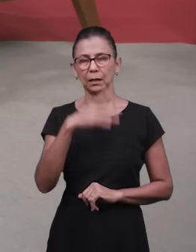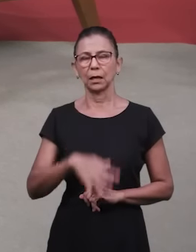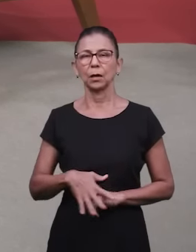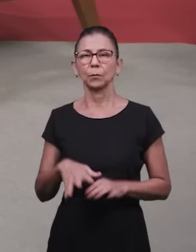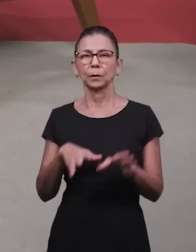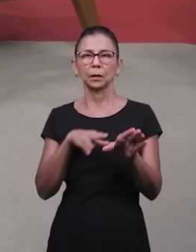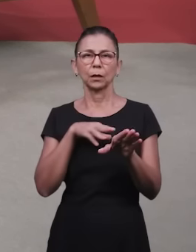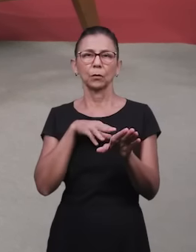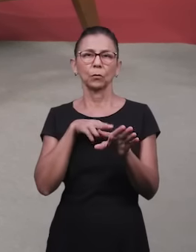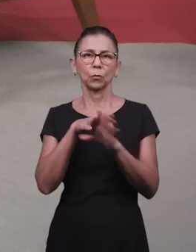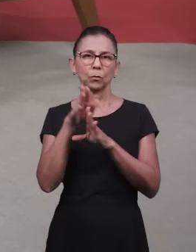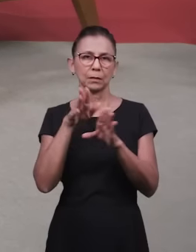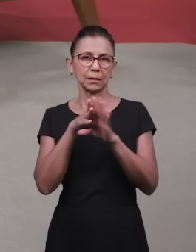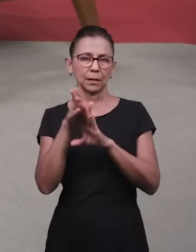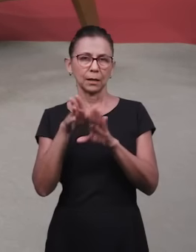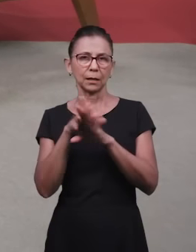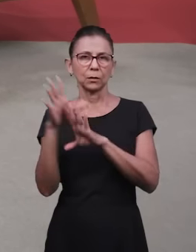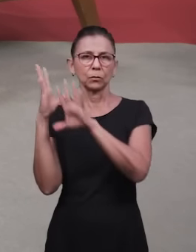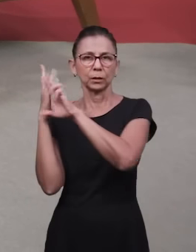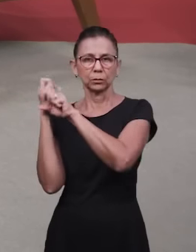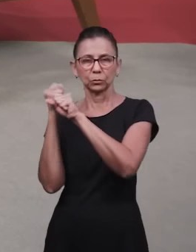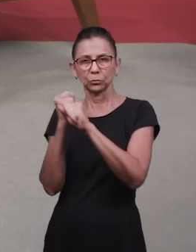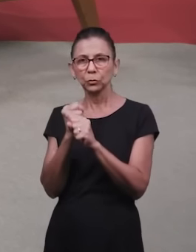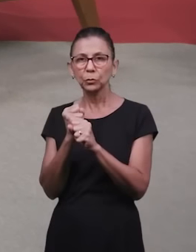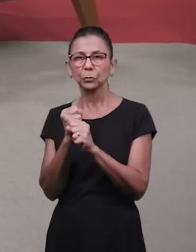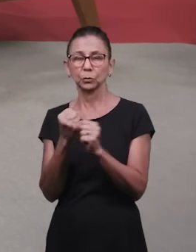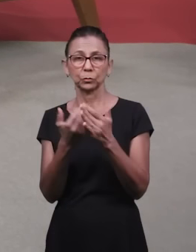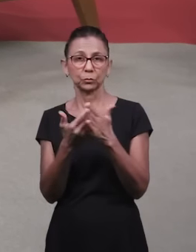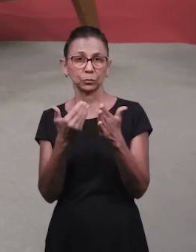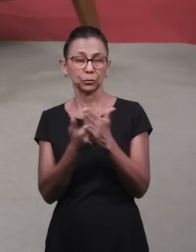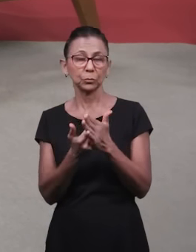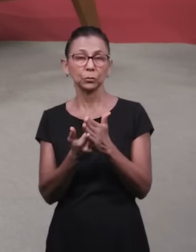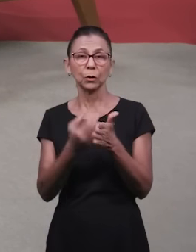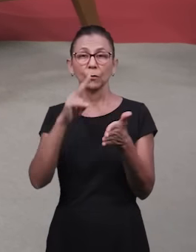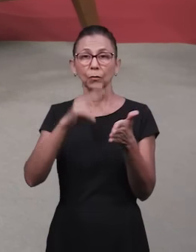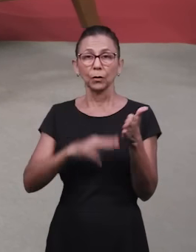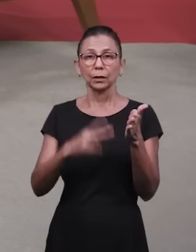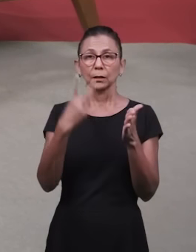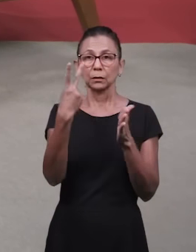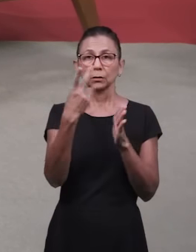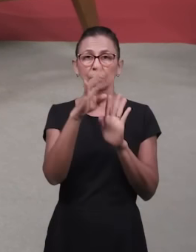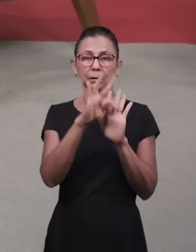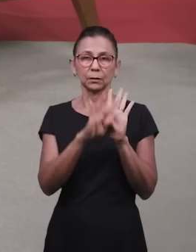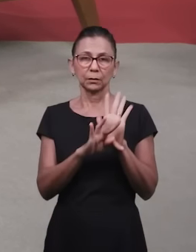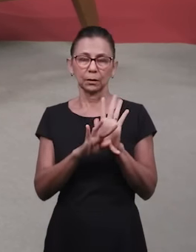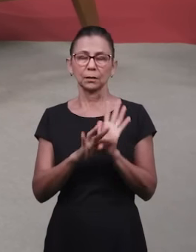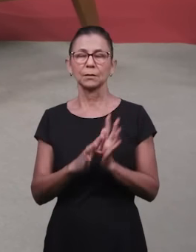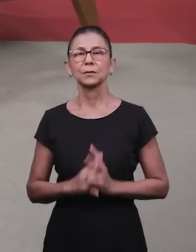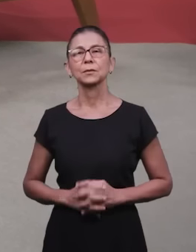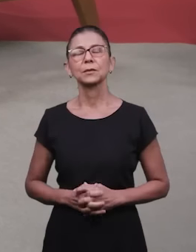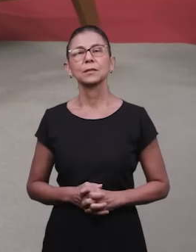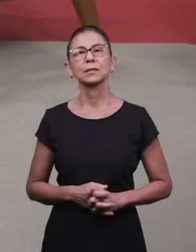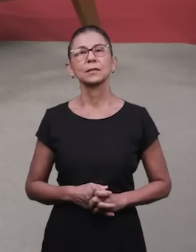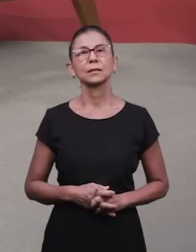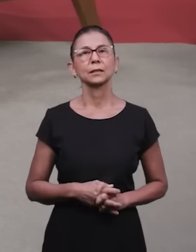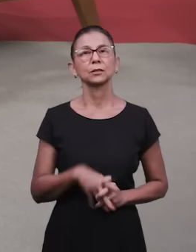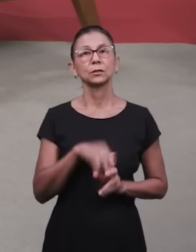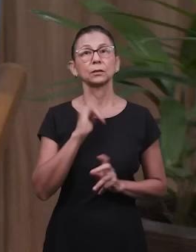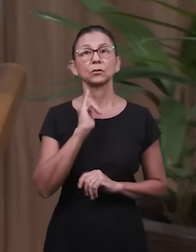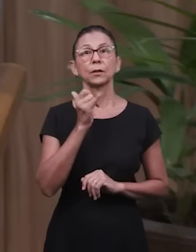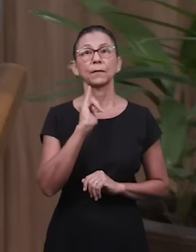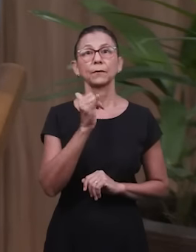né, aplicando o que nós tratamos aqui à vida dos irmãos que estão assistindo, eu vou ler aqui dois textos que são textos